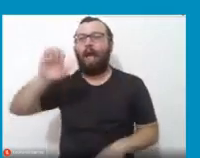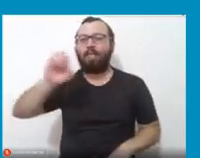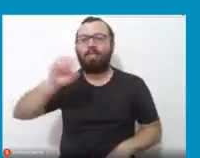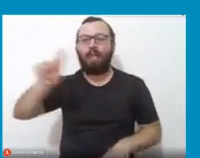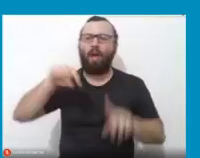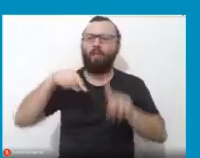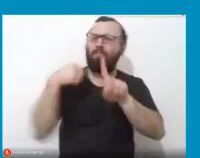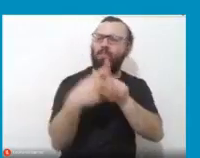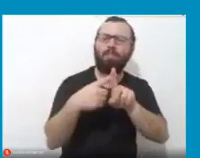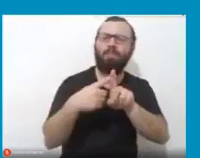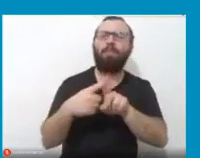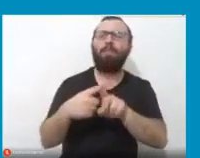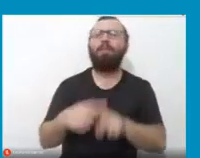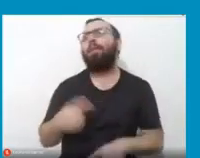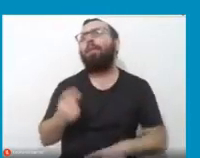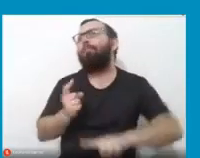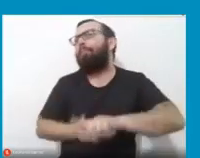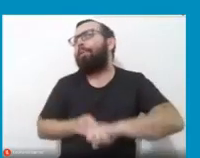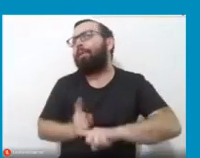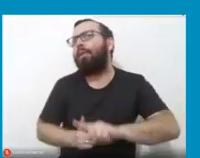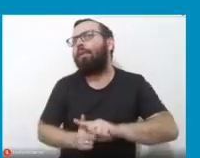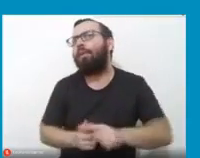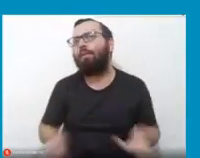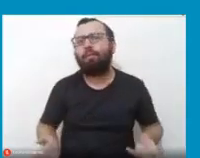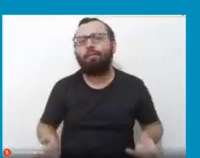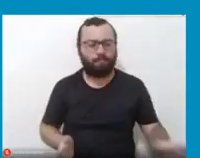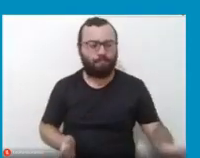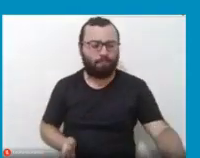e etc., porque, enfim...